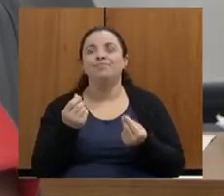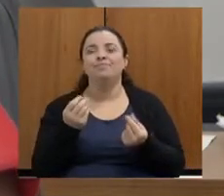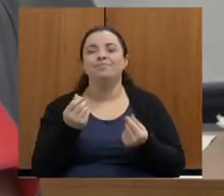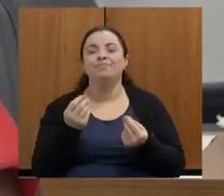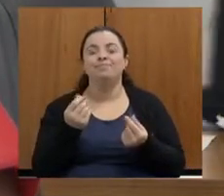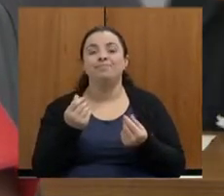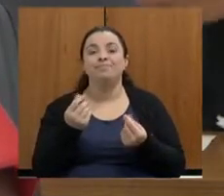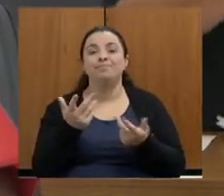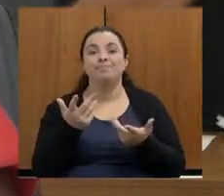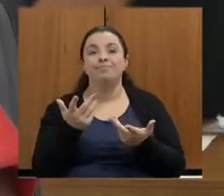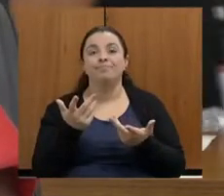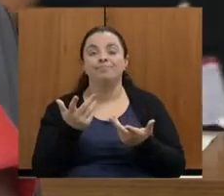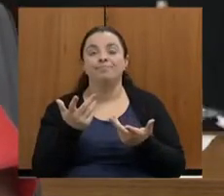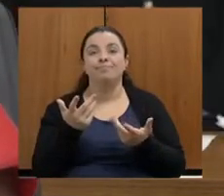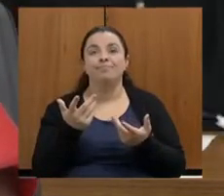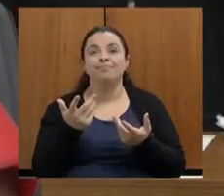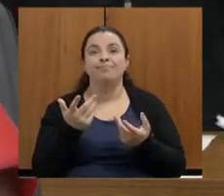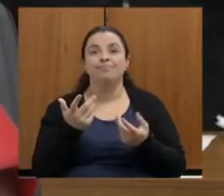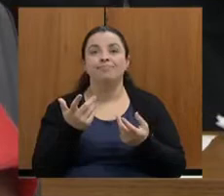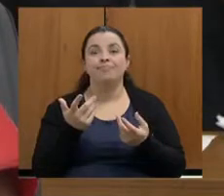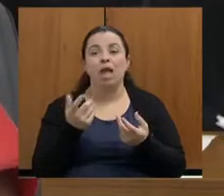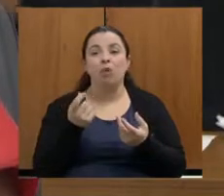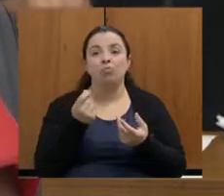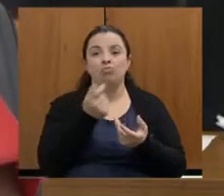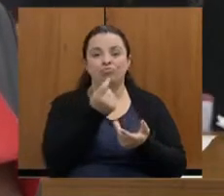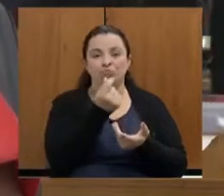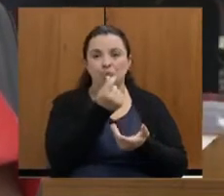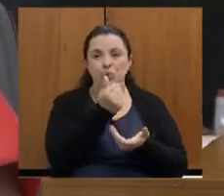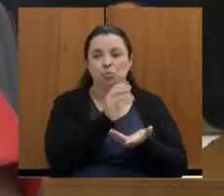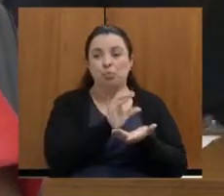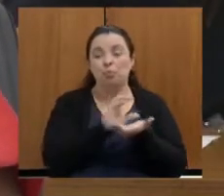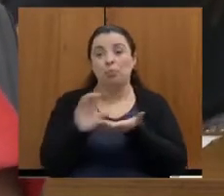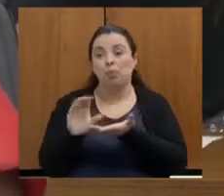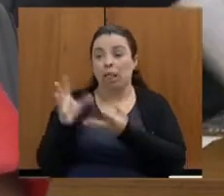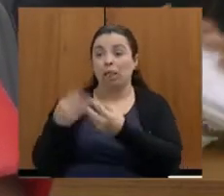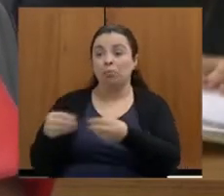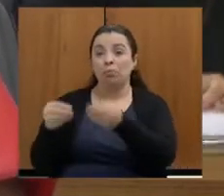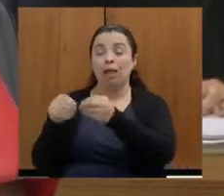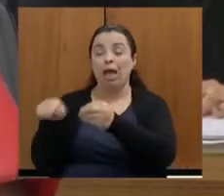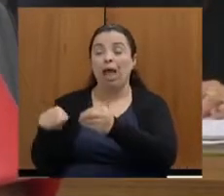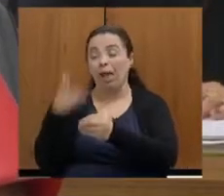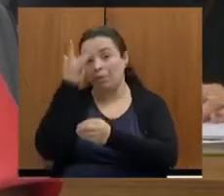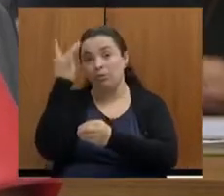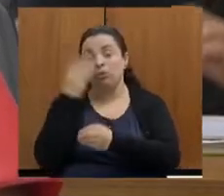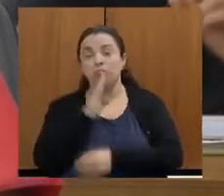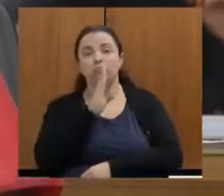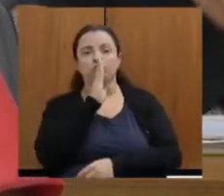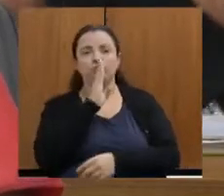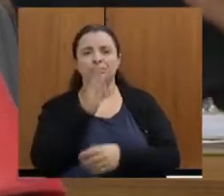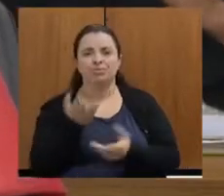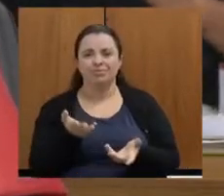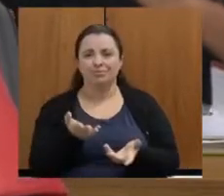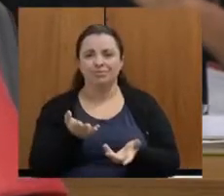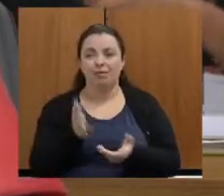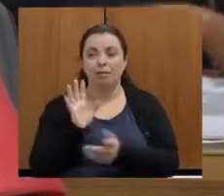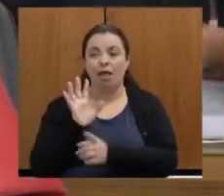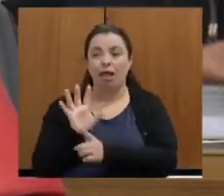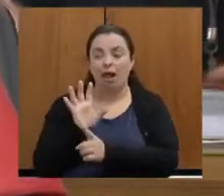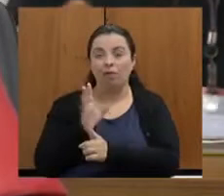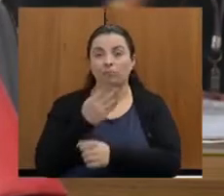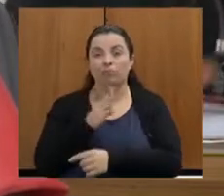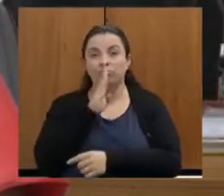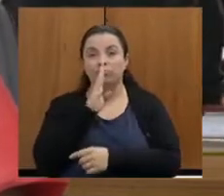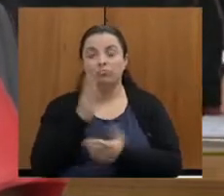indenização para silenciar as pessoas e faz com que ficas as pessoas sem um acompanhamento